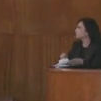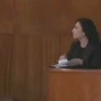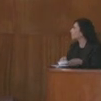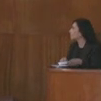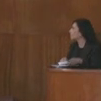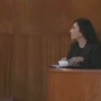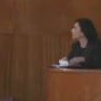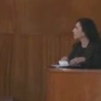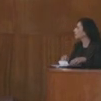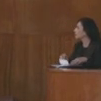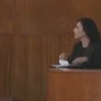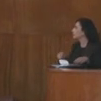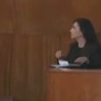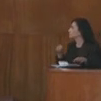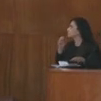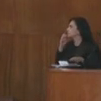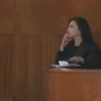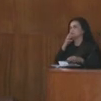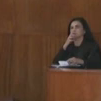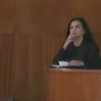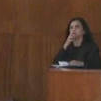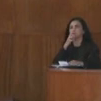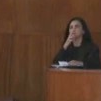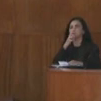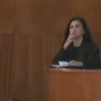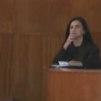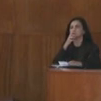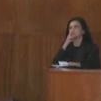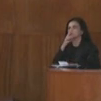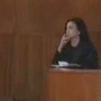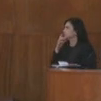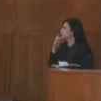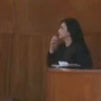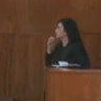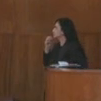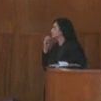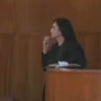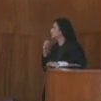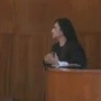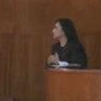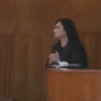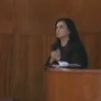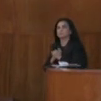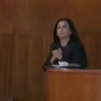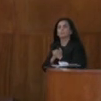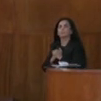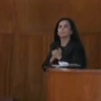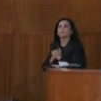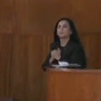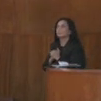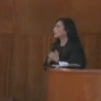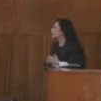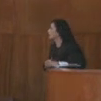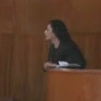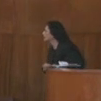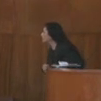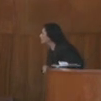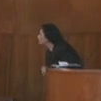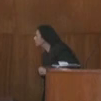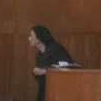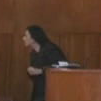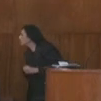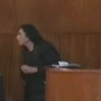importância e, infelizmente, nós não temos aqui a grande participação das pessoas com deficiência. Então, nós precisamos